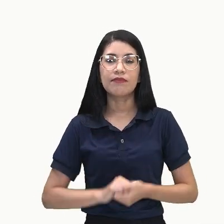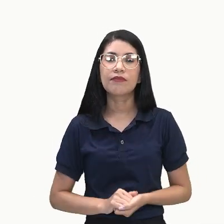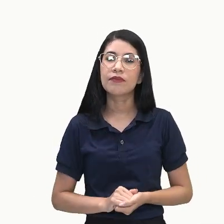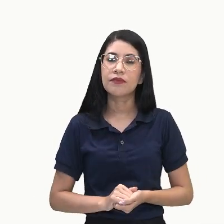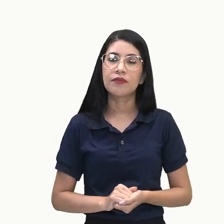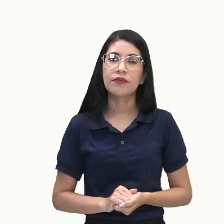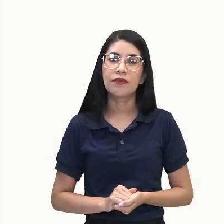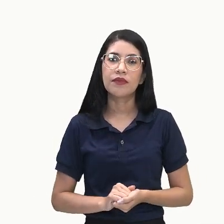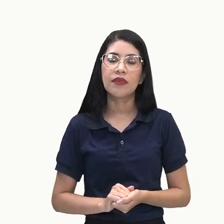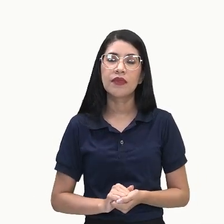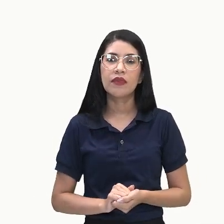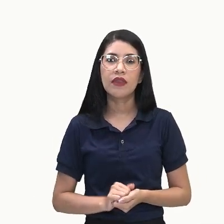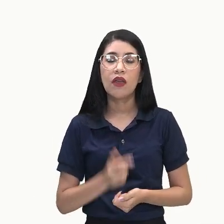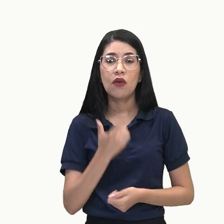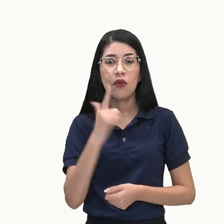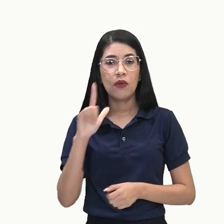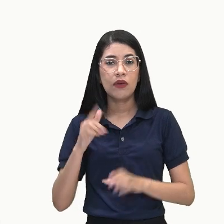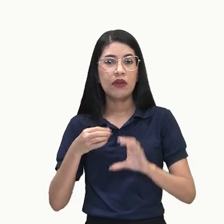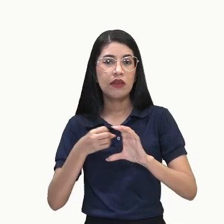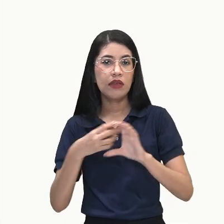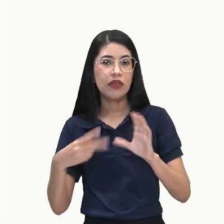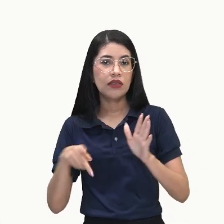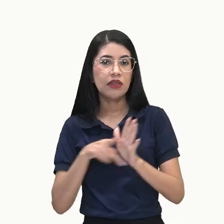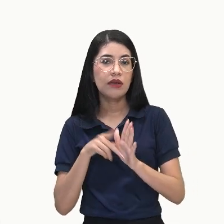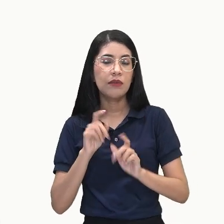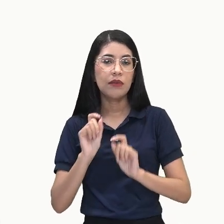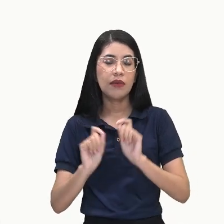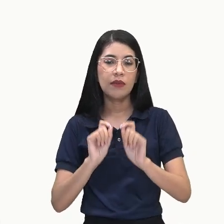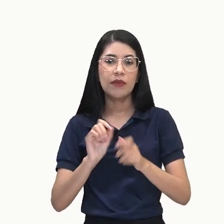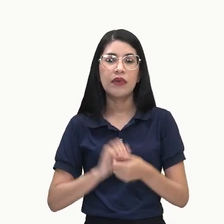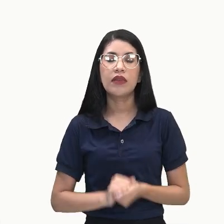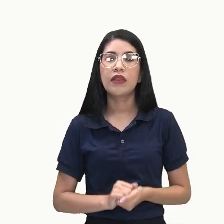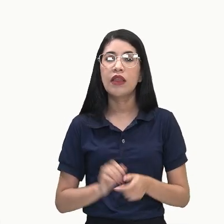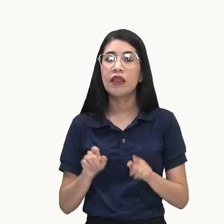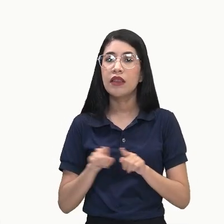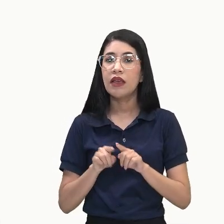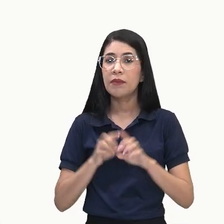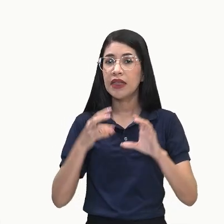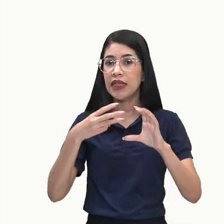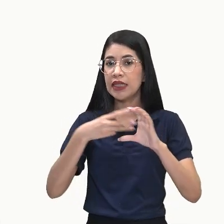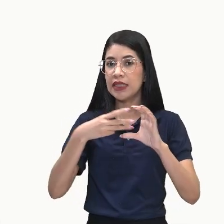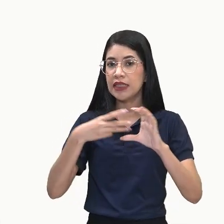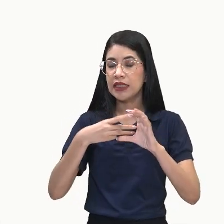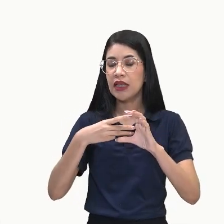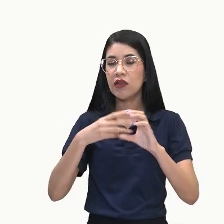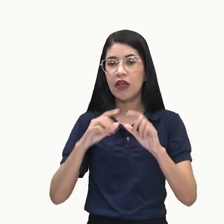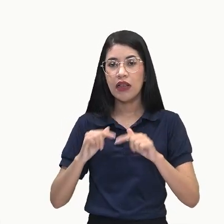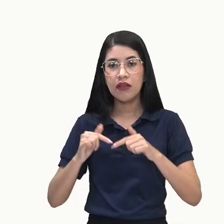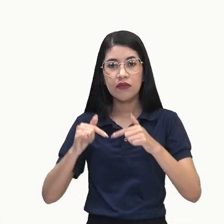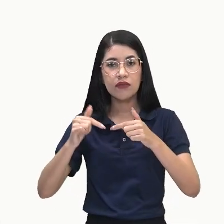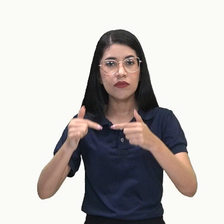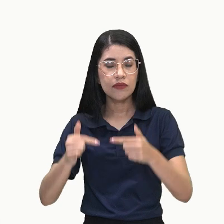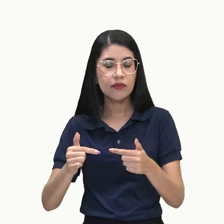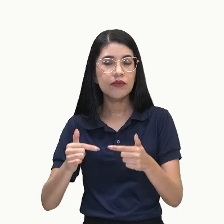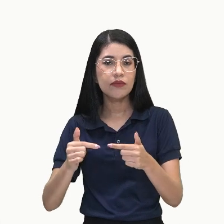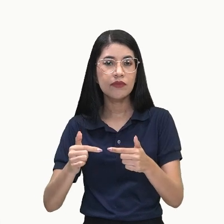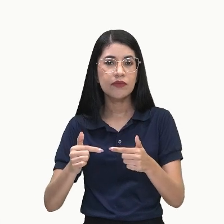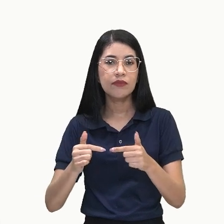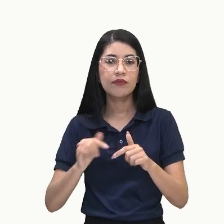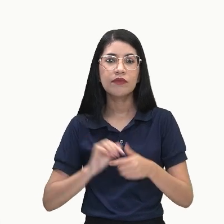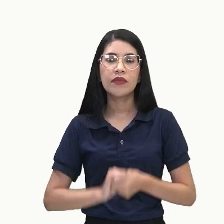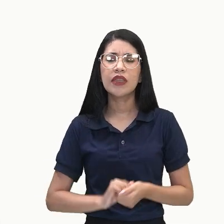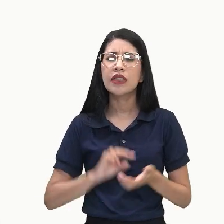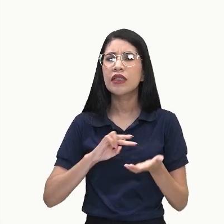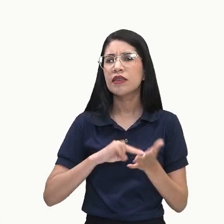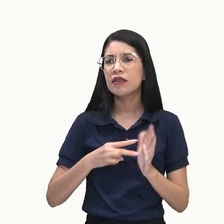E uma outra característica que ele também, a célula, é a unidade funcional,